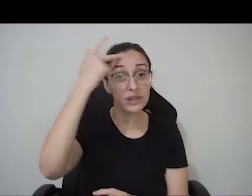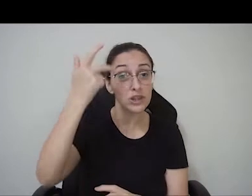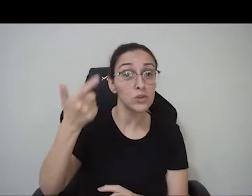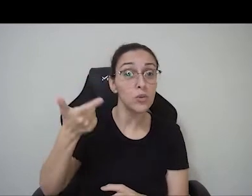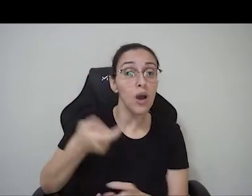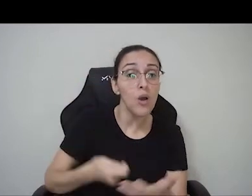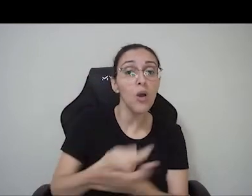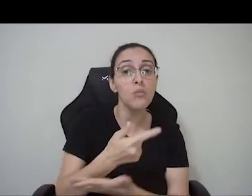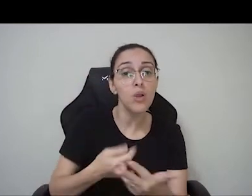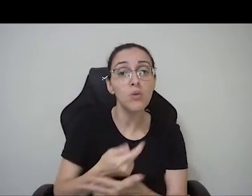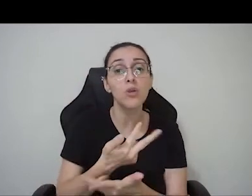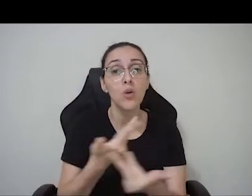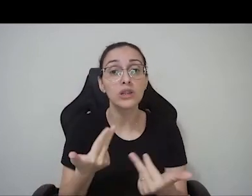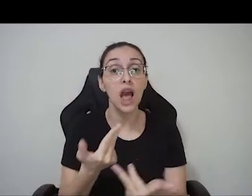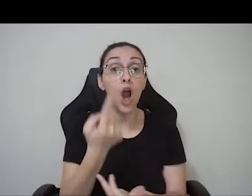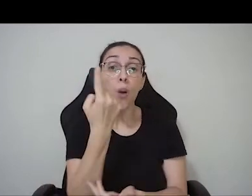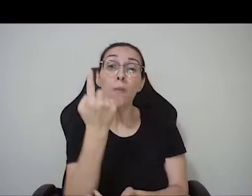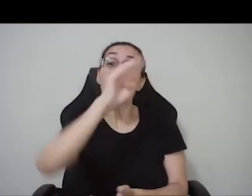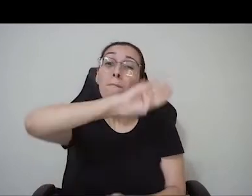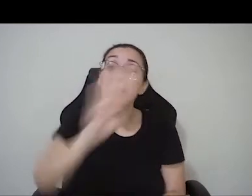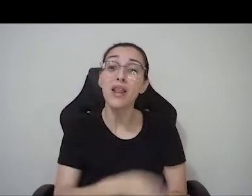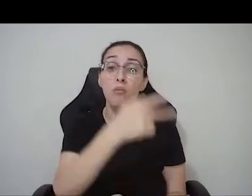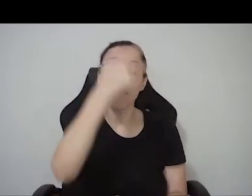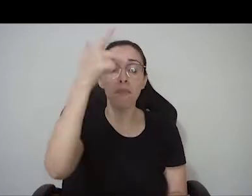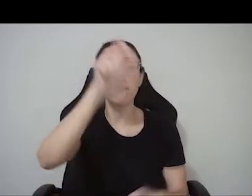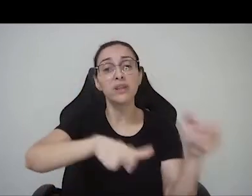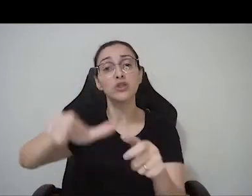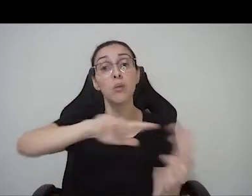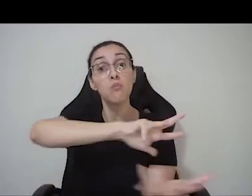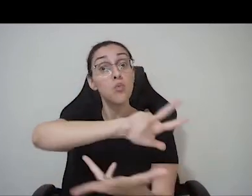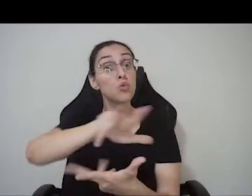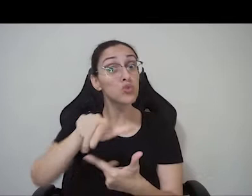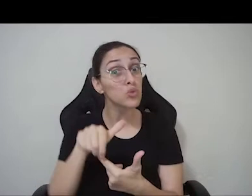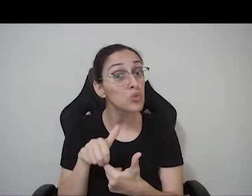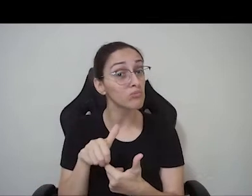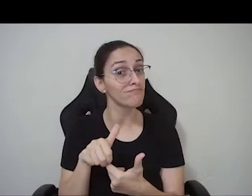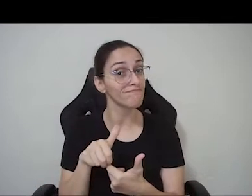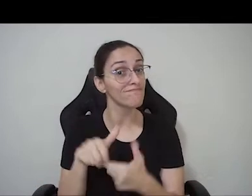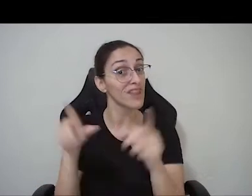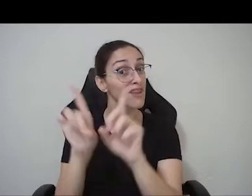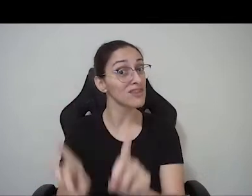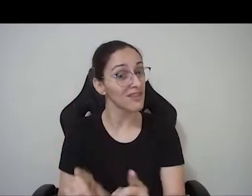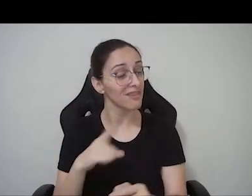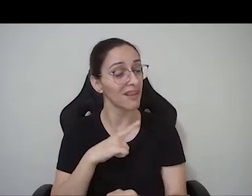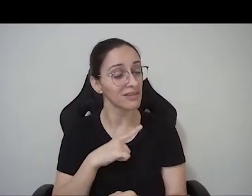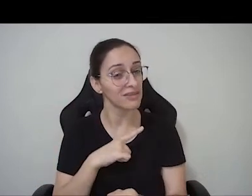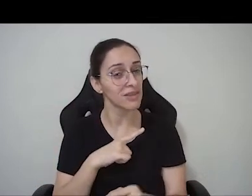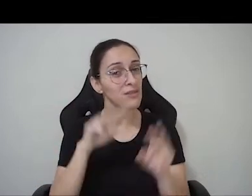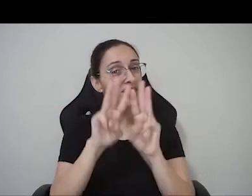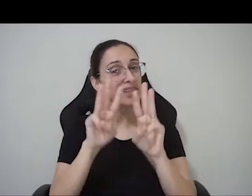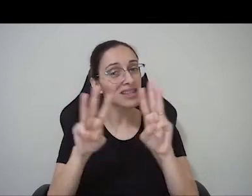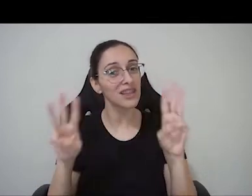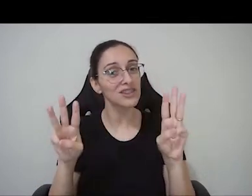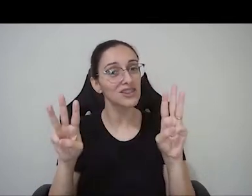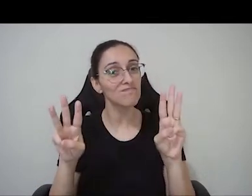1 bilhão de pessoas no mundo. 1 bilhão de pessoas. O teu site pode estar